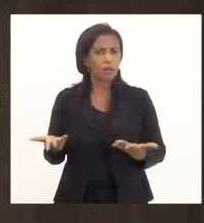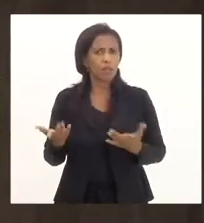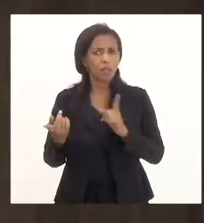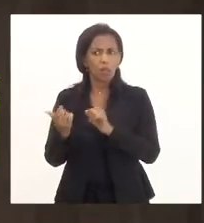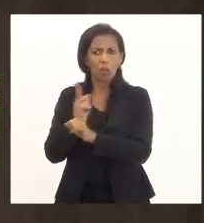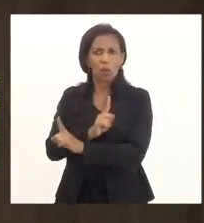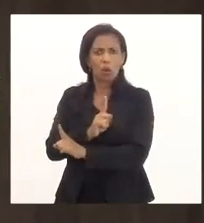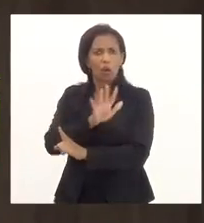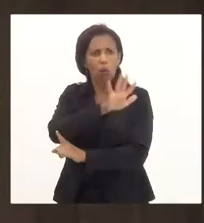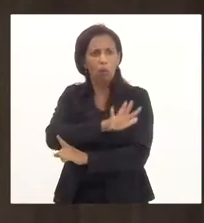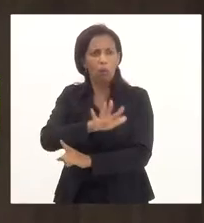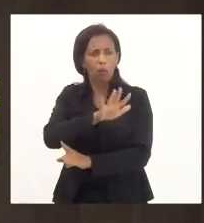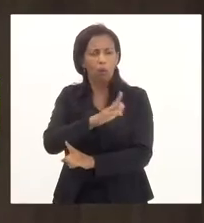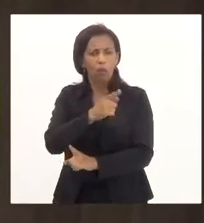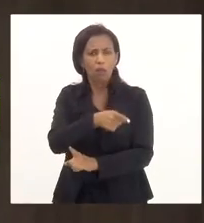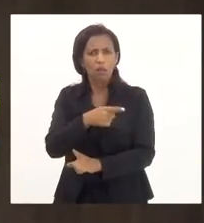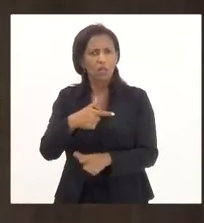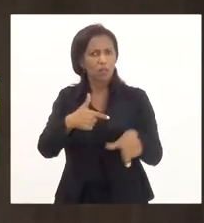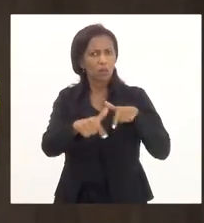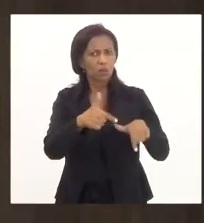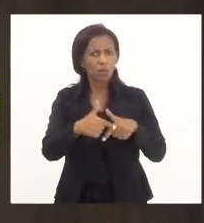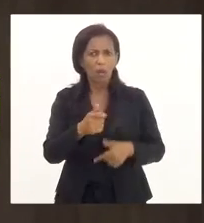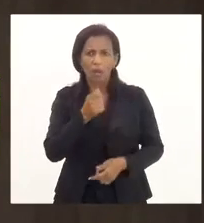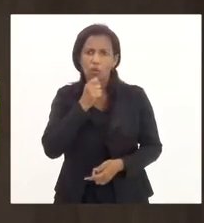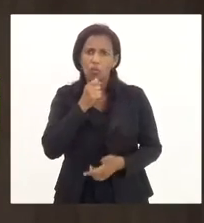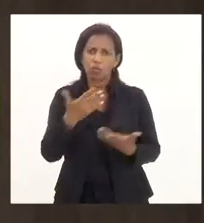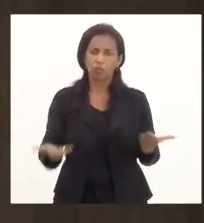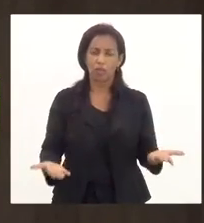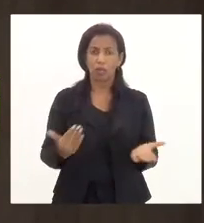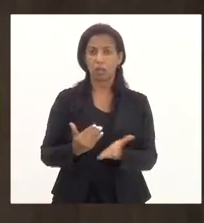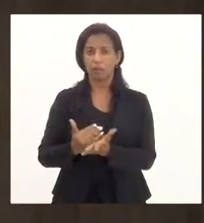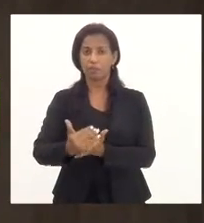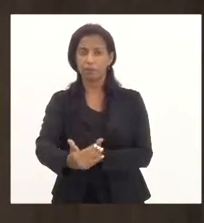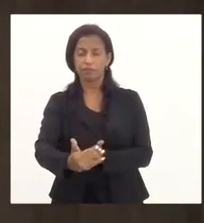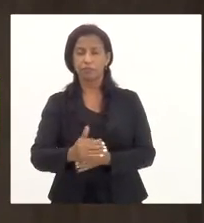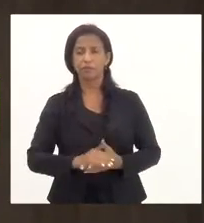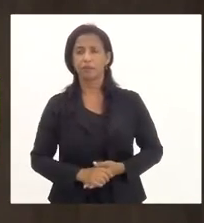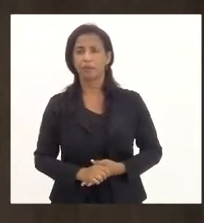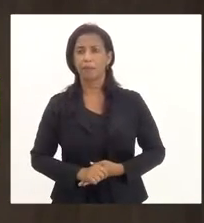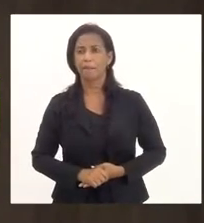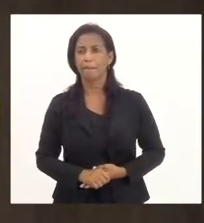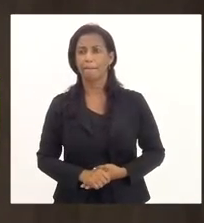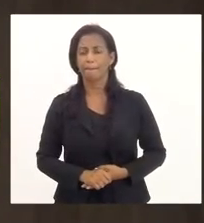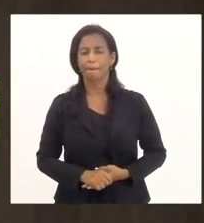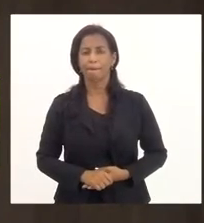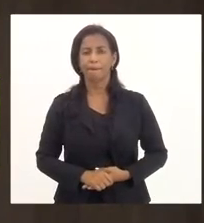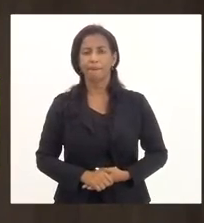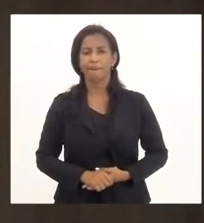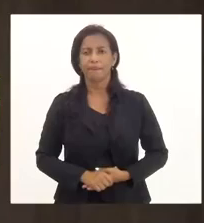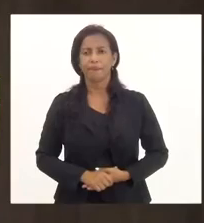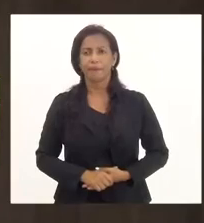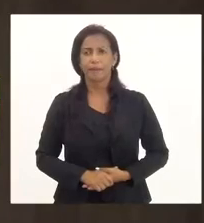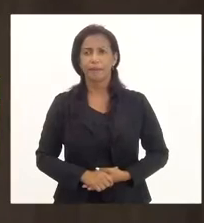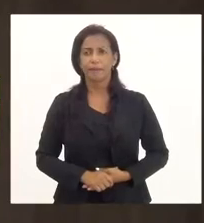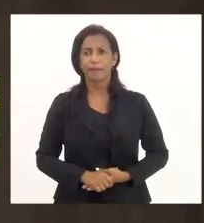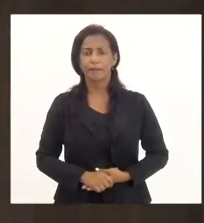conta a partir de um serviço e isso não existe e a partir aqui do do